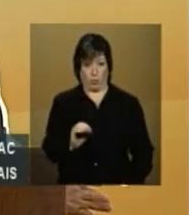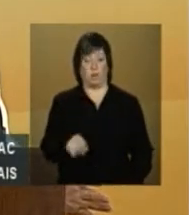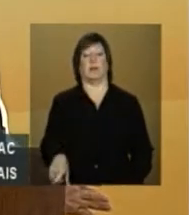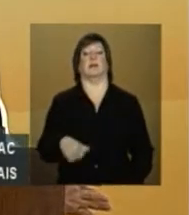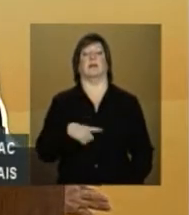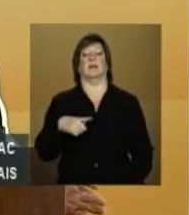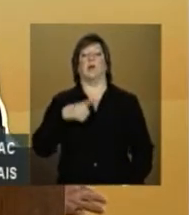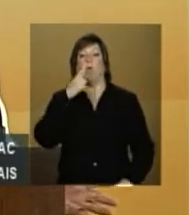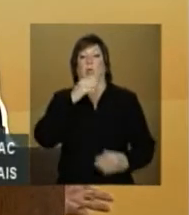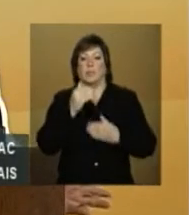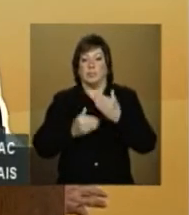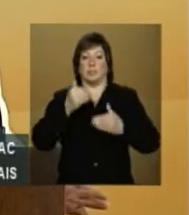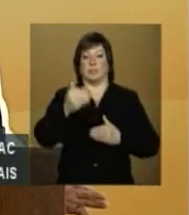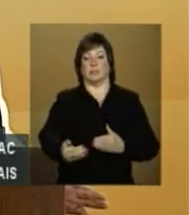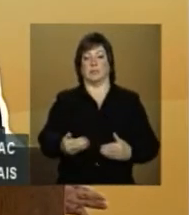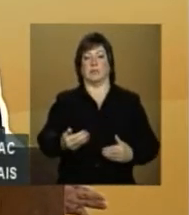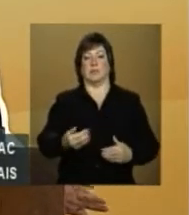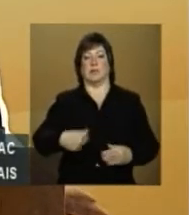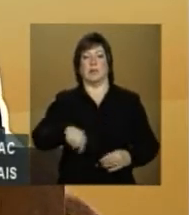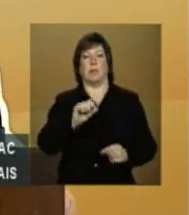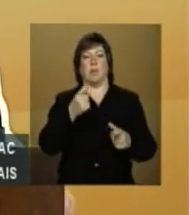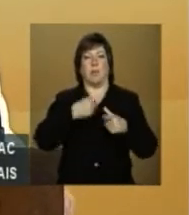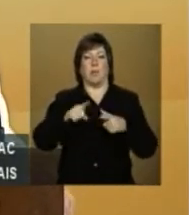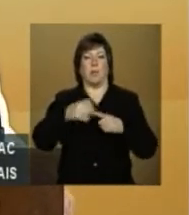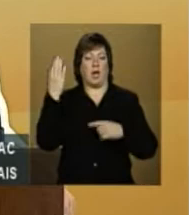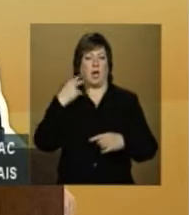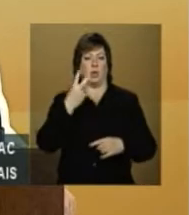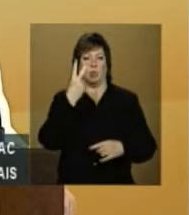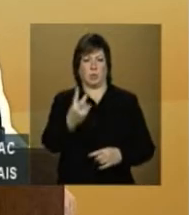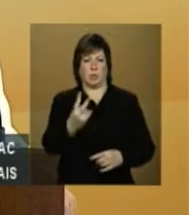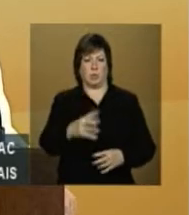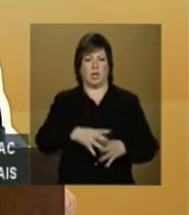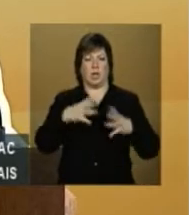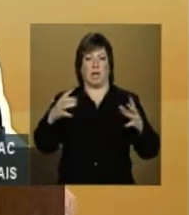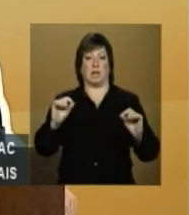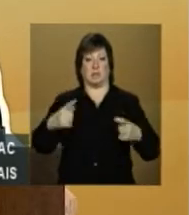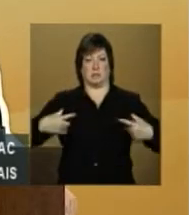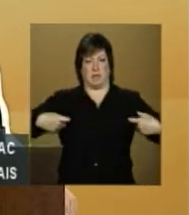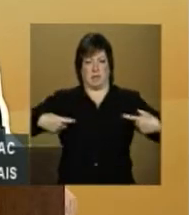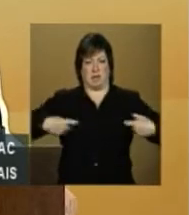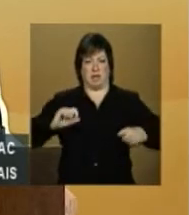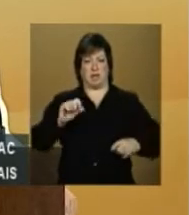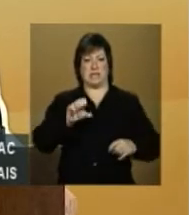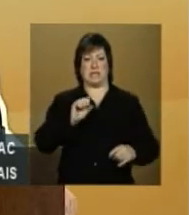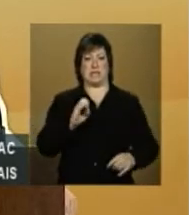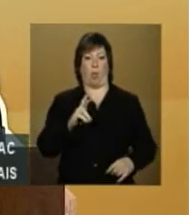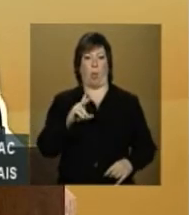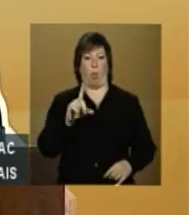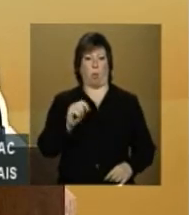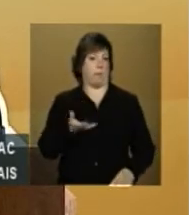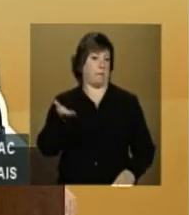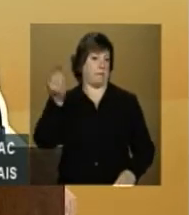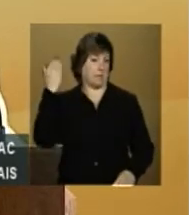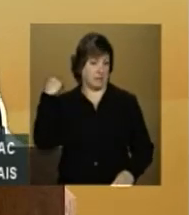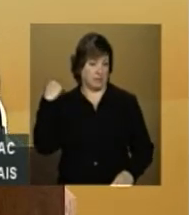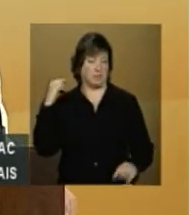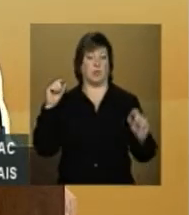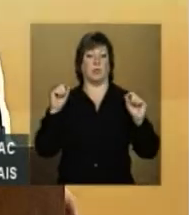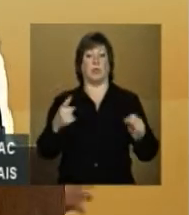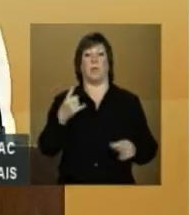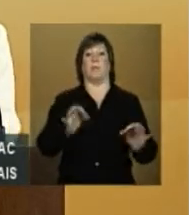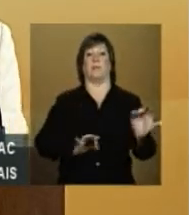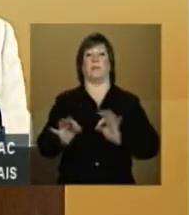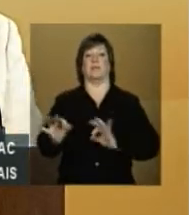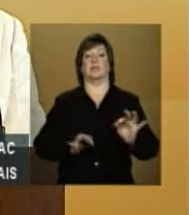superou aqueles conflitos que levaram a duas grandes guerras no século passado, através de um projeto